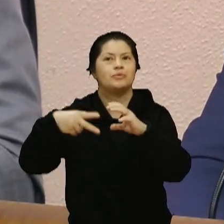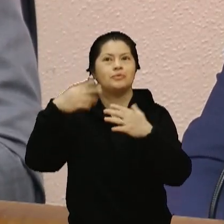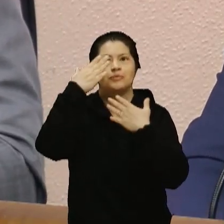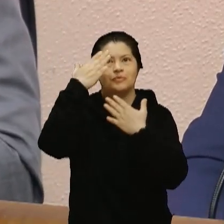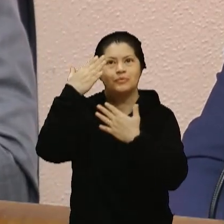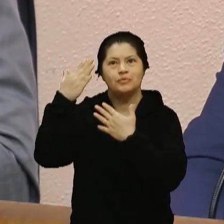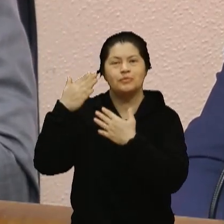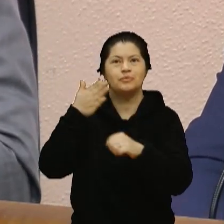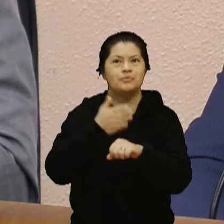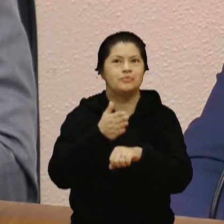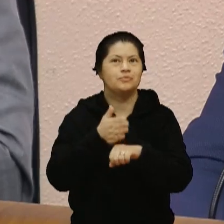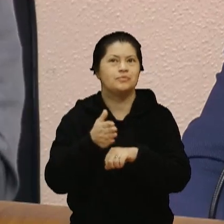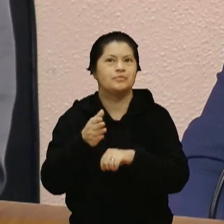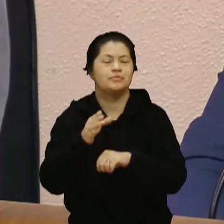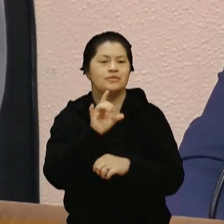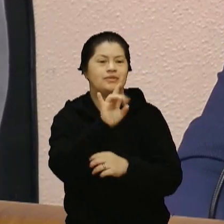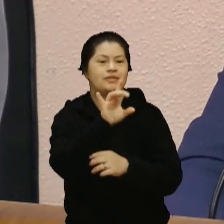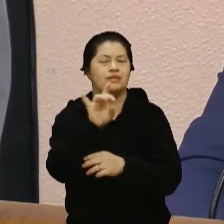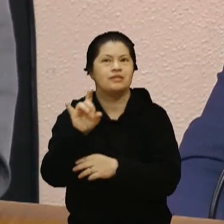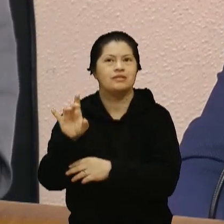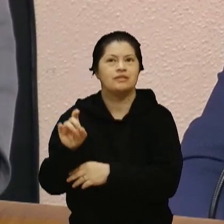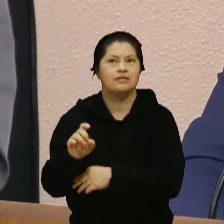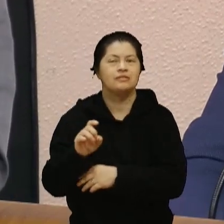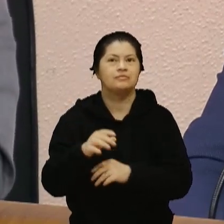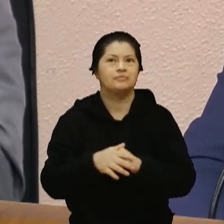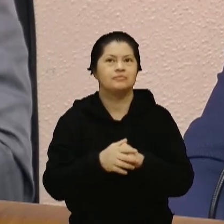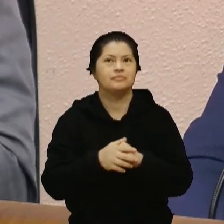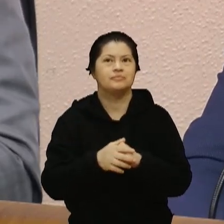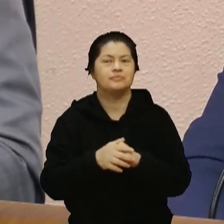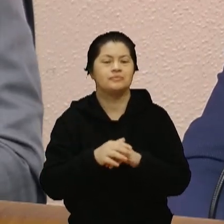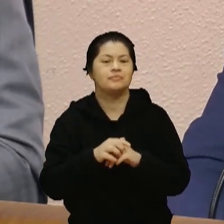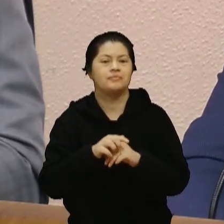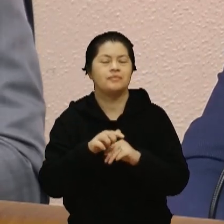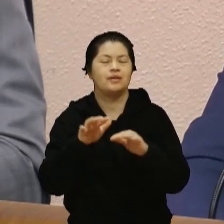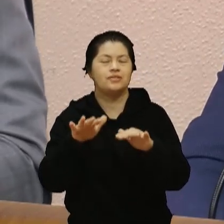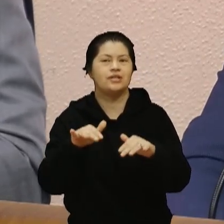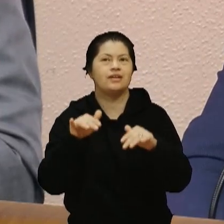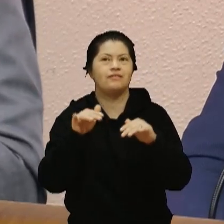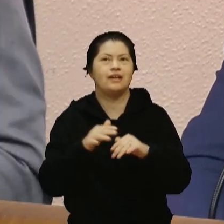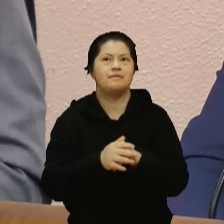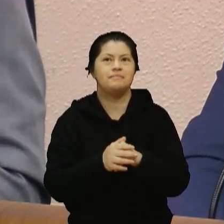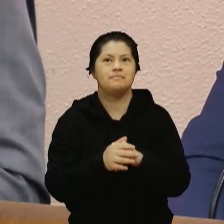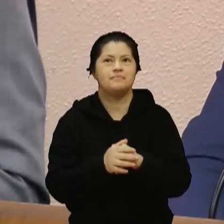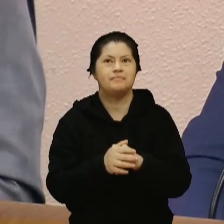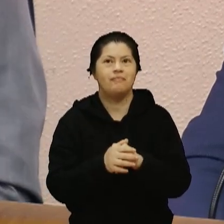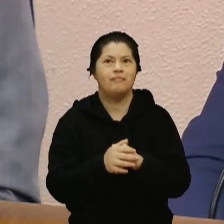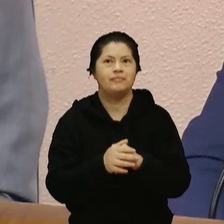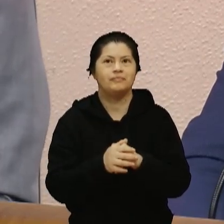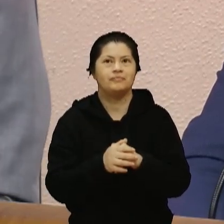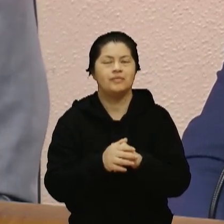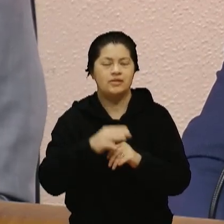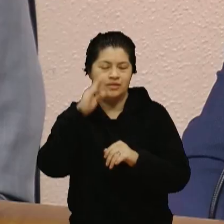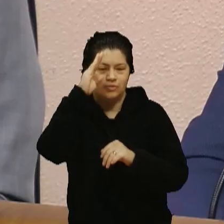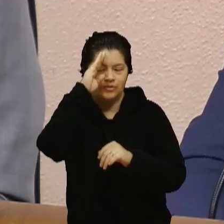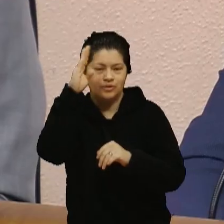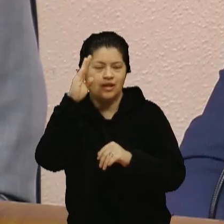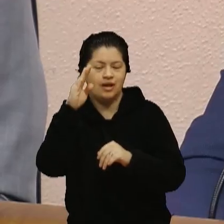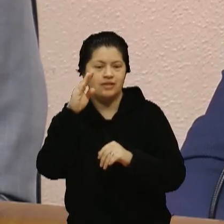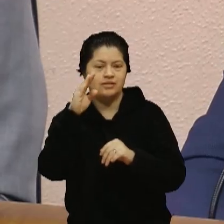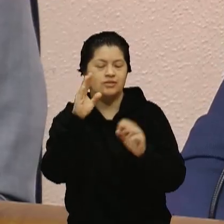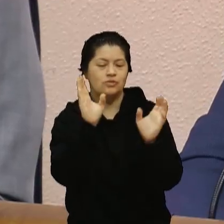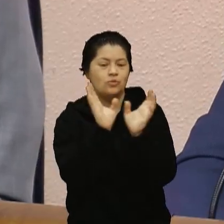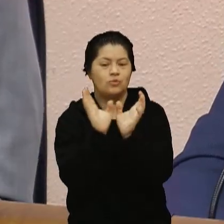agradecer a presença de cada um dos senhores, das senhoras aqui presentes, as autoridades, os